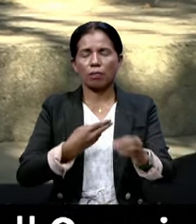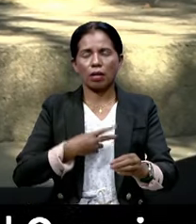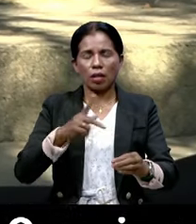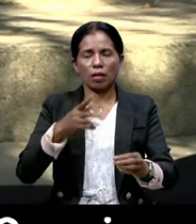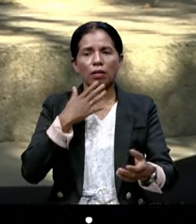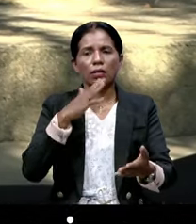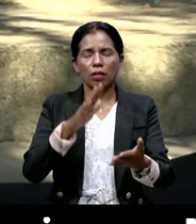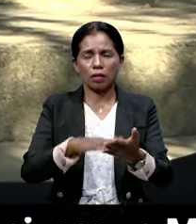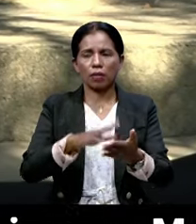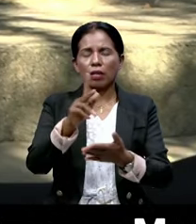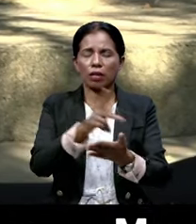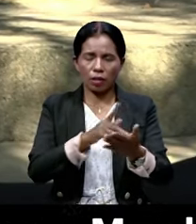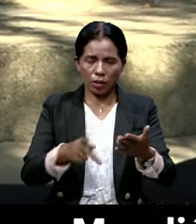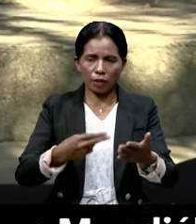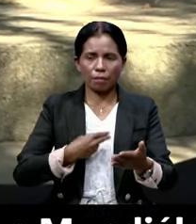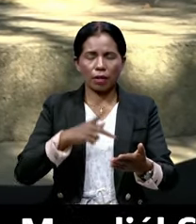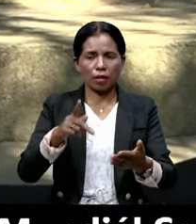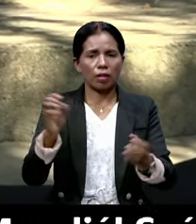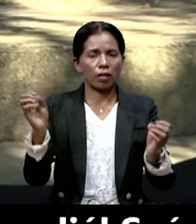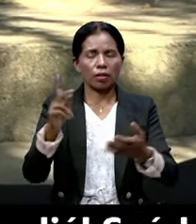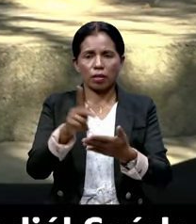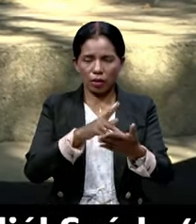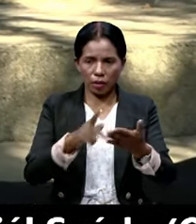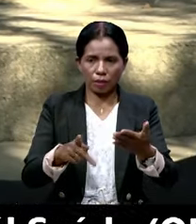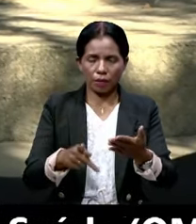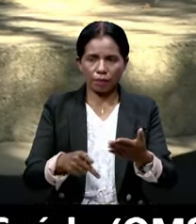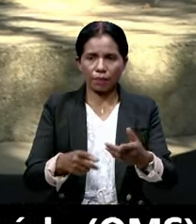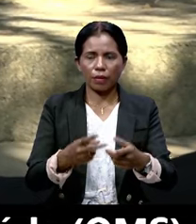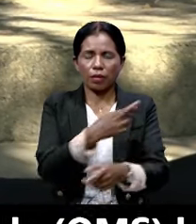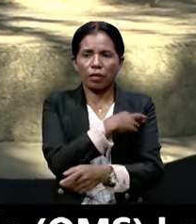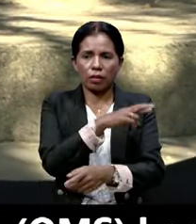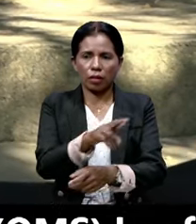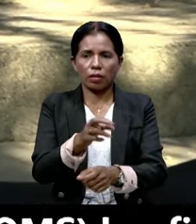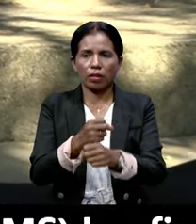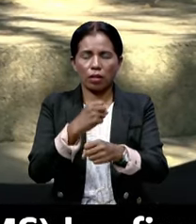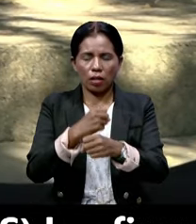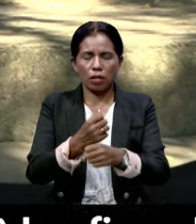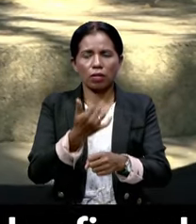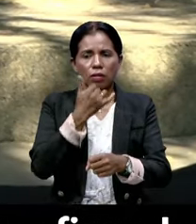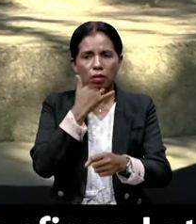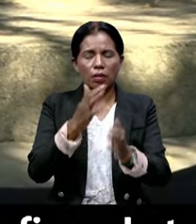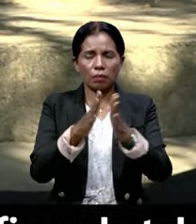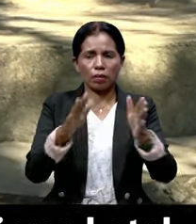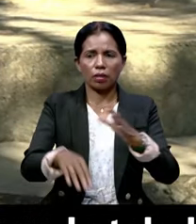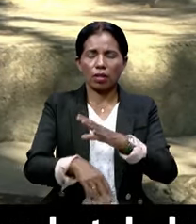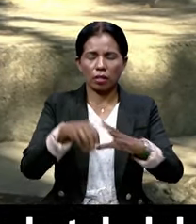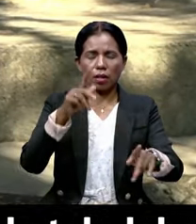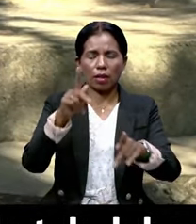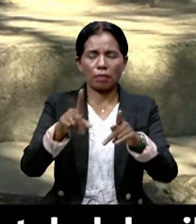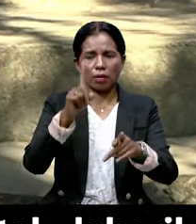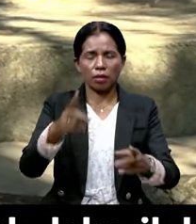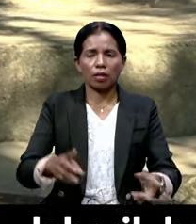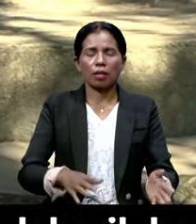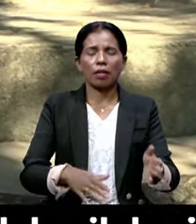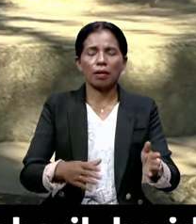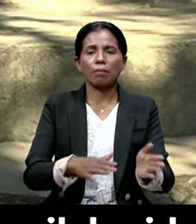ni halo ne crime. A halo ke ni tadian los crime de ansa ba religião de ni halo pecado mortal, porque ha sai mera ni vida. Bem na nama